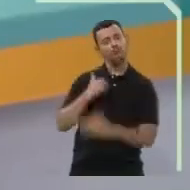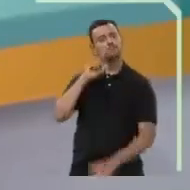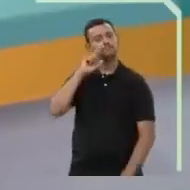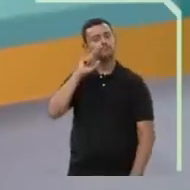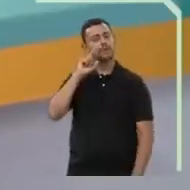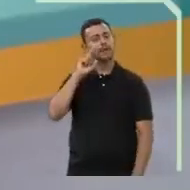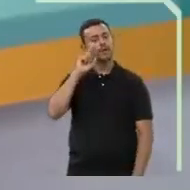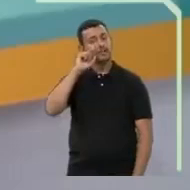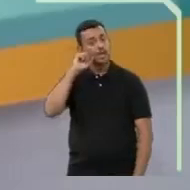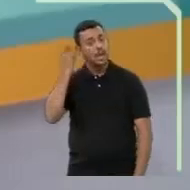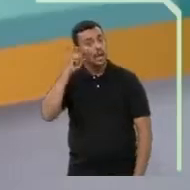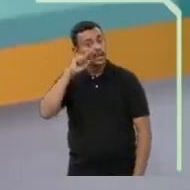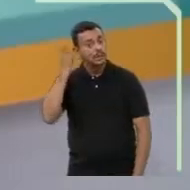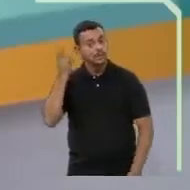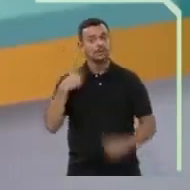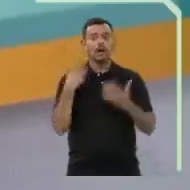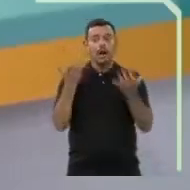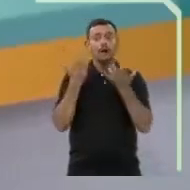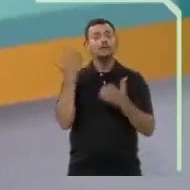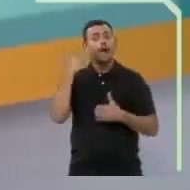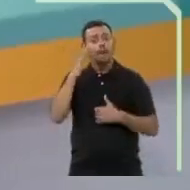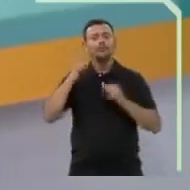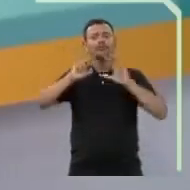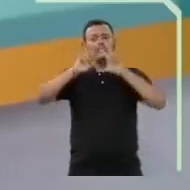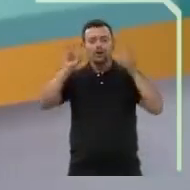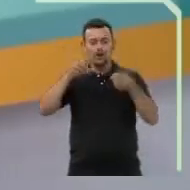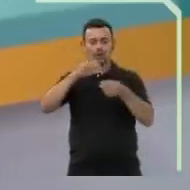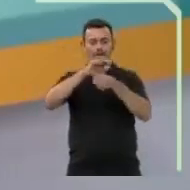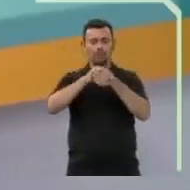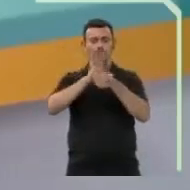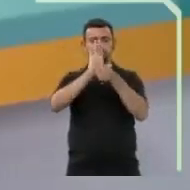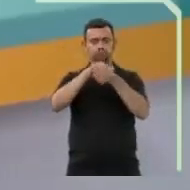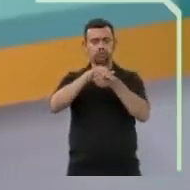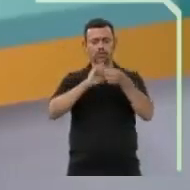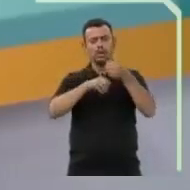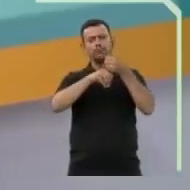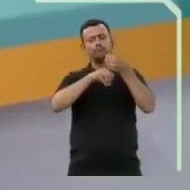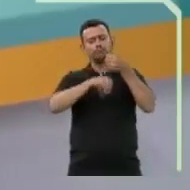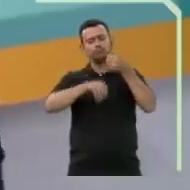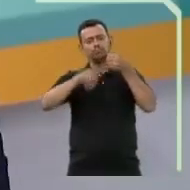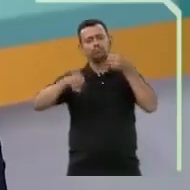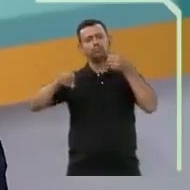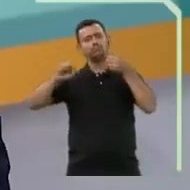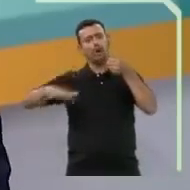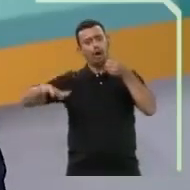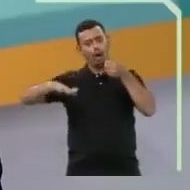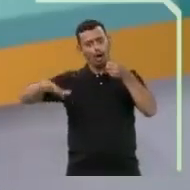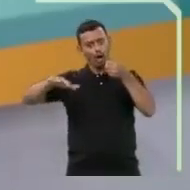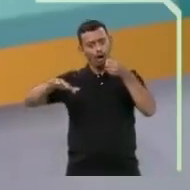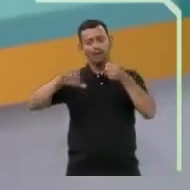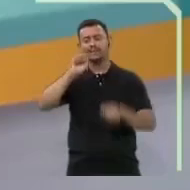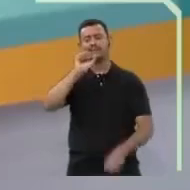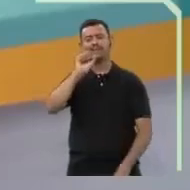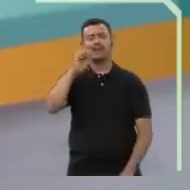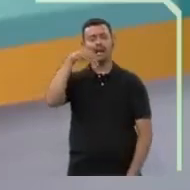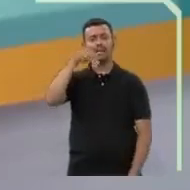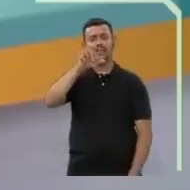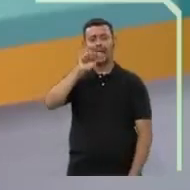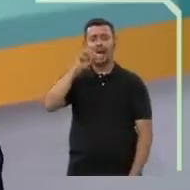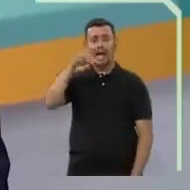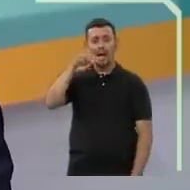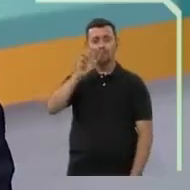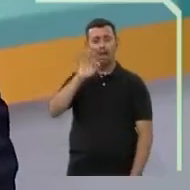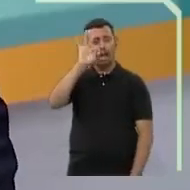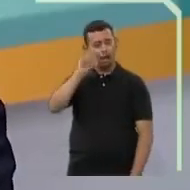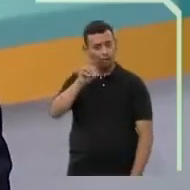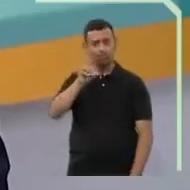é saneamento básico. Nós temos no Brasil um gravíssimo problema de saneamento básico. Quase metade